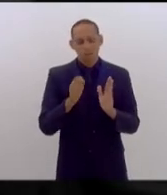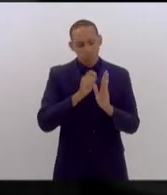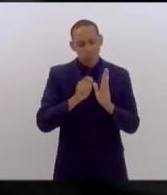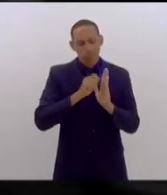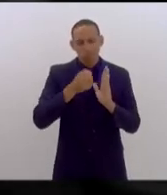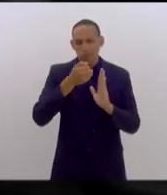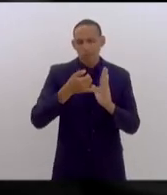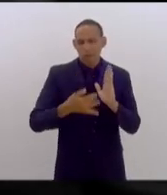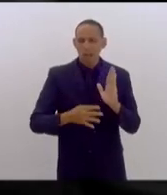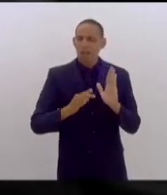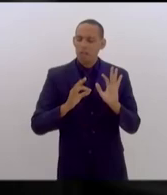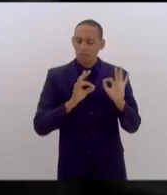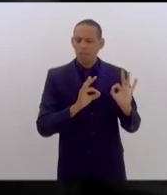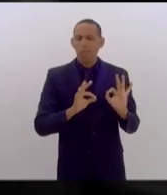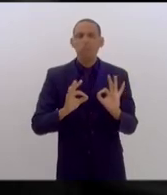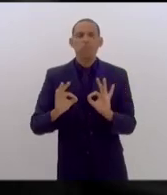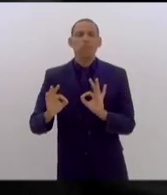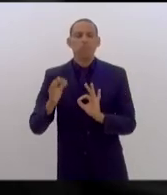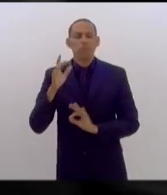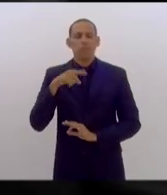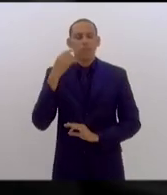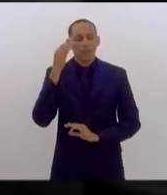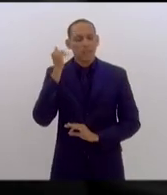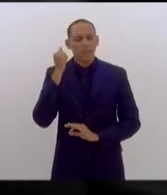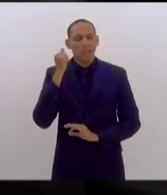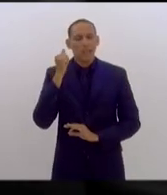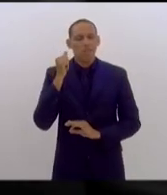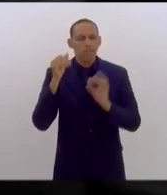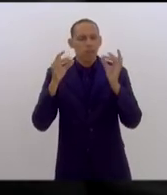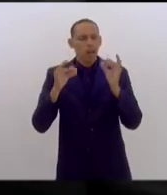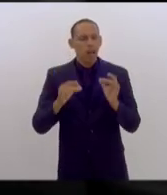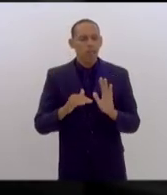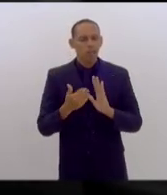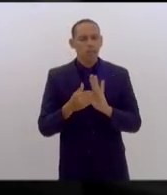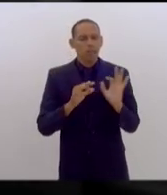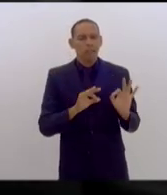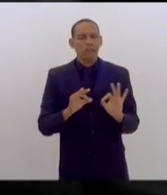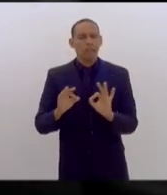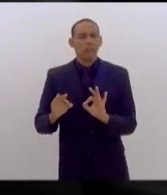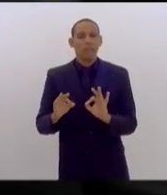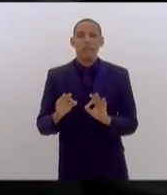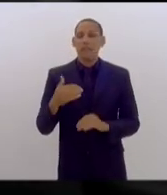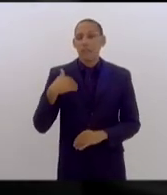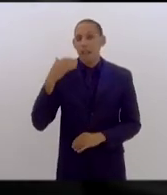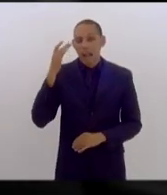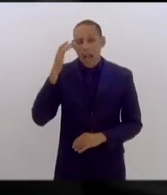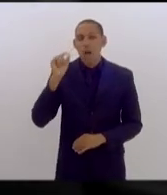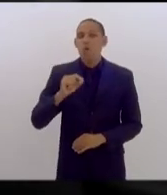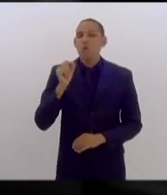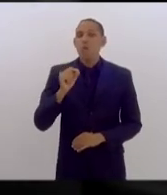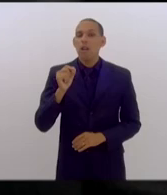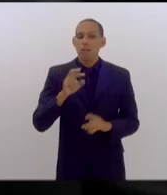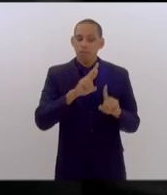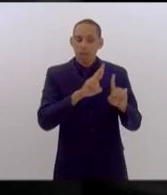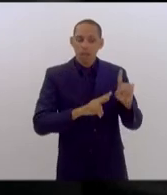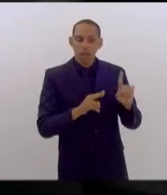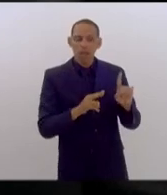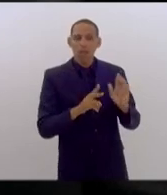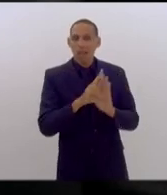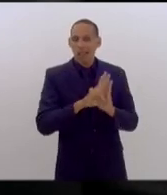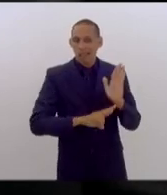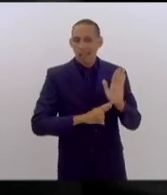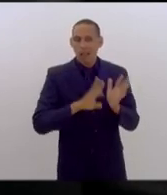profícuo tem eu acho que se o relator sintetizar o relatório